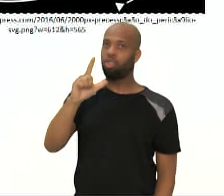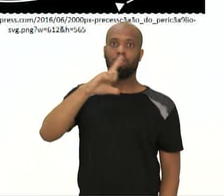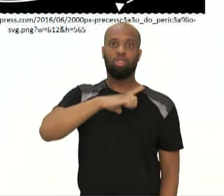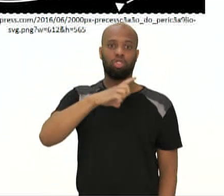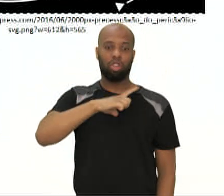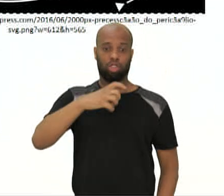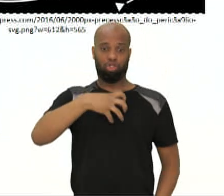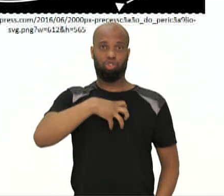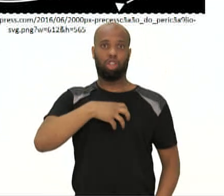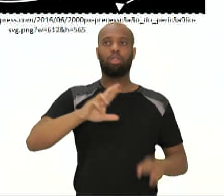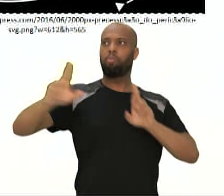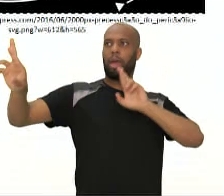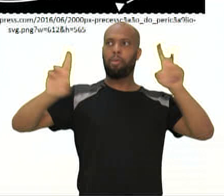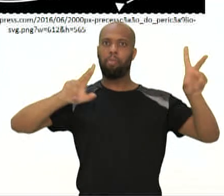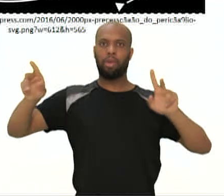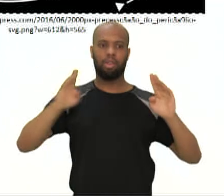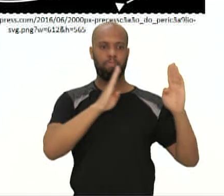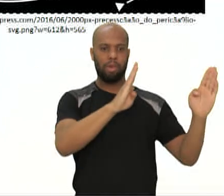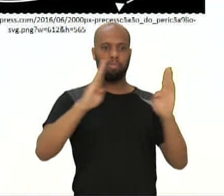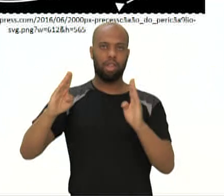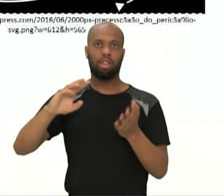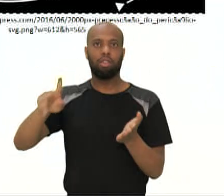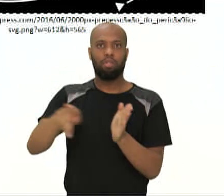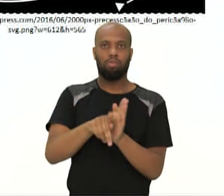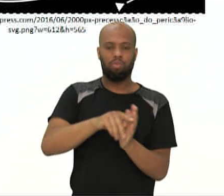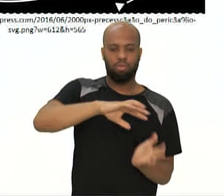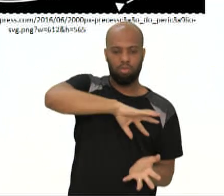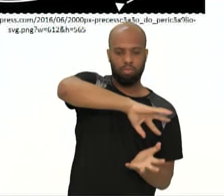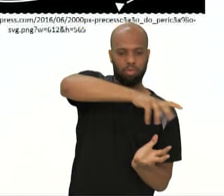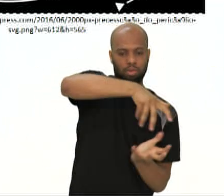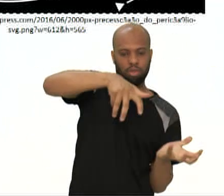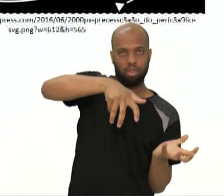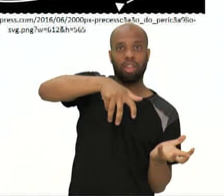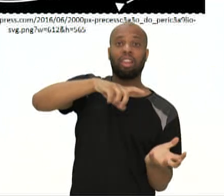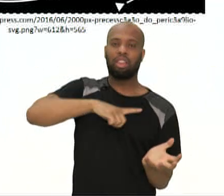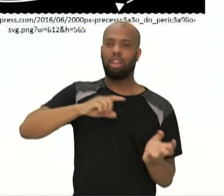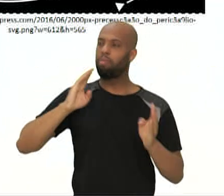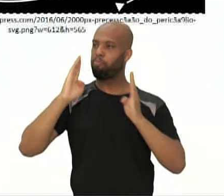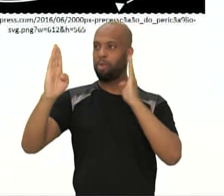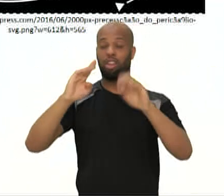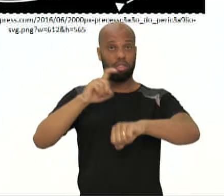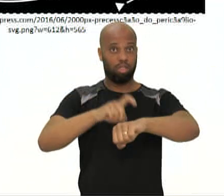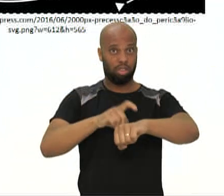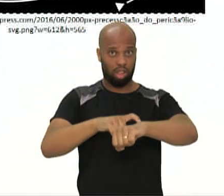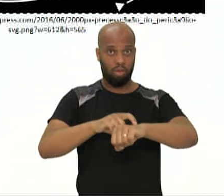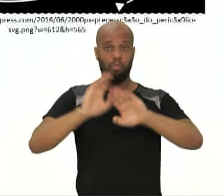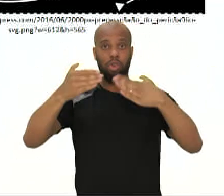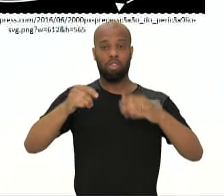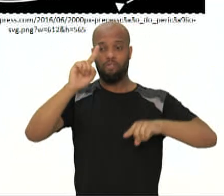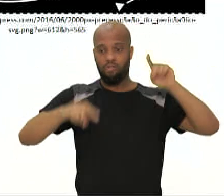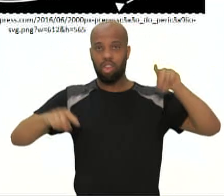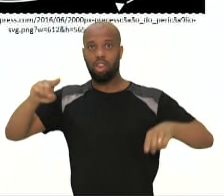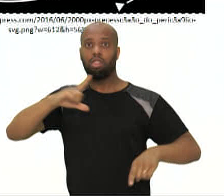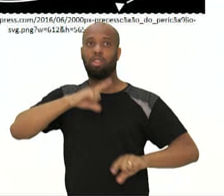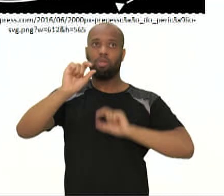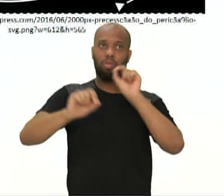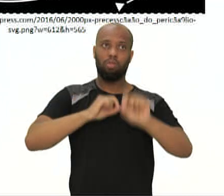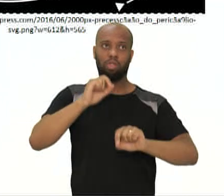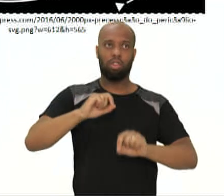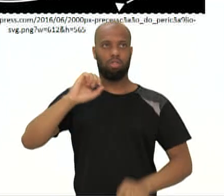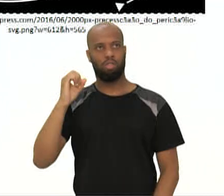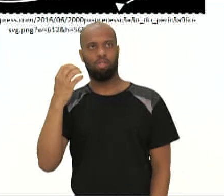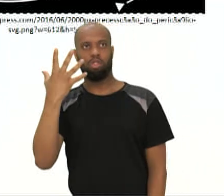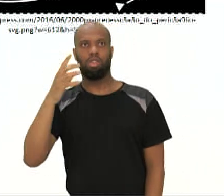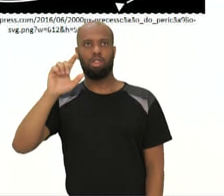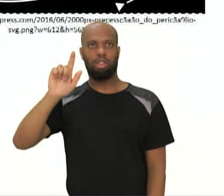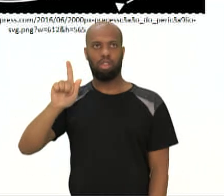forma diferente em cada hemisfério terrestre de tempos em tempos. E esta variação provoca as glaciações.